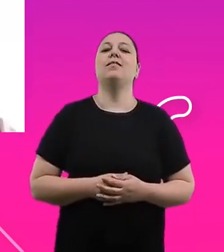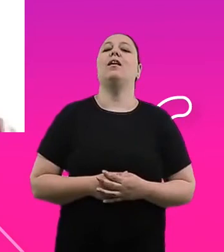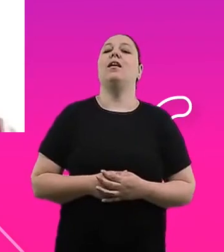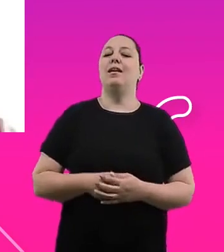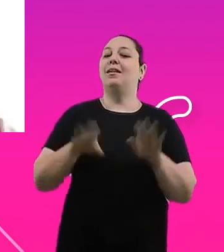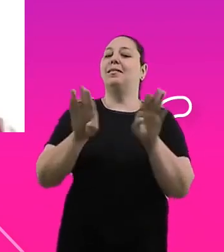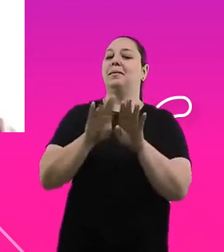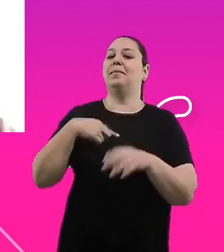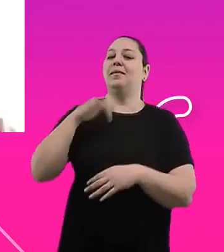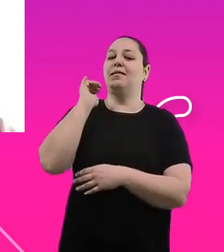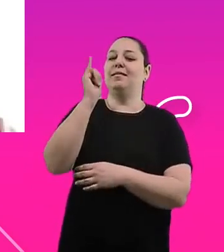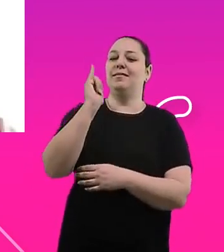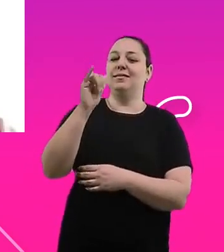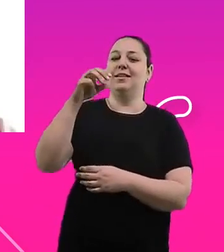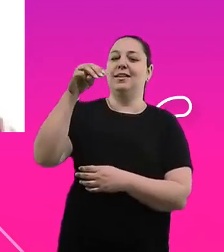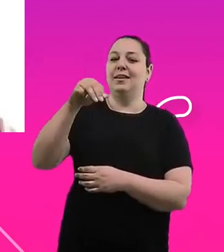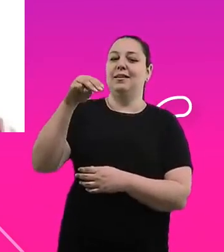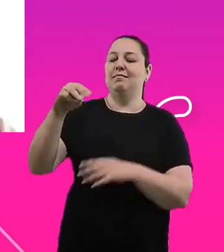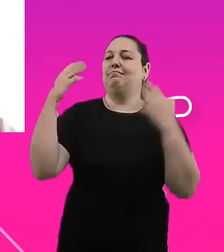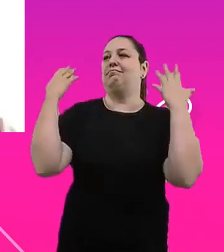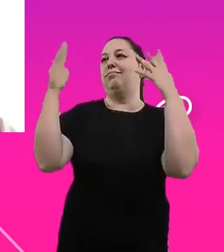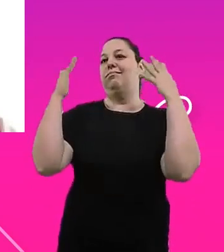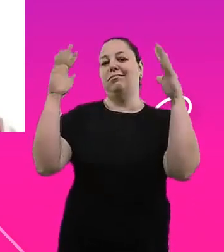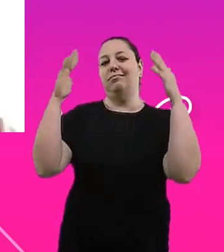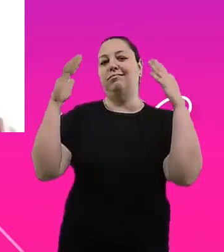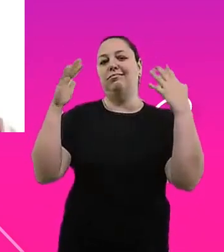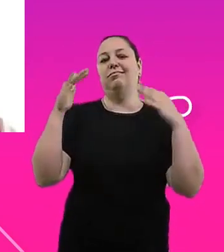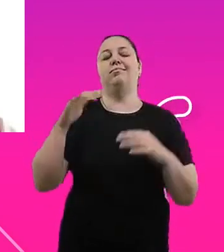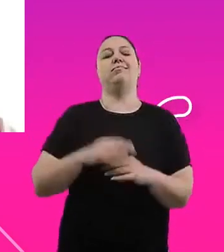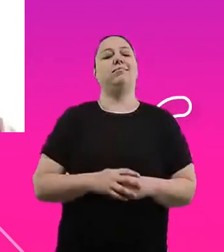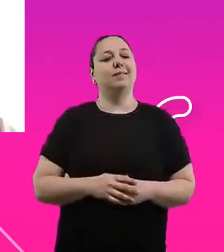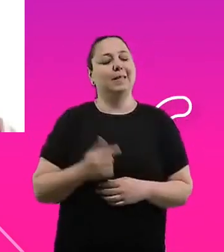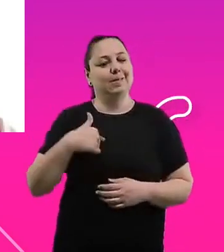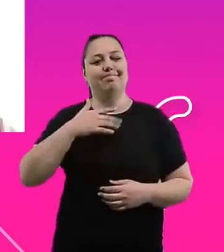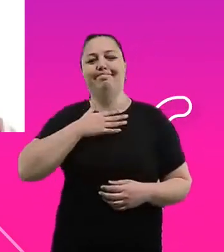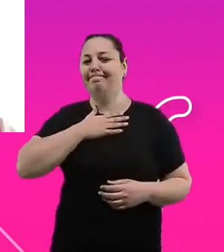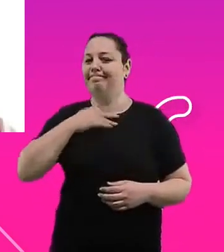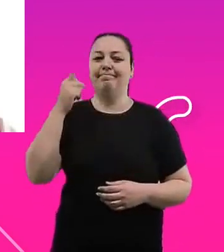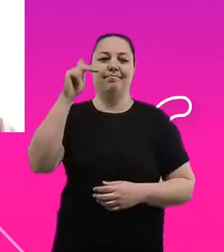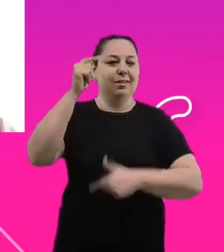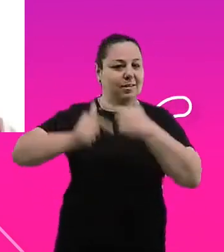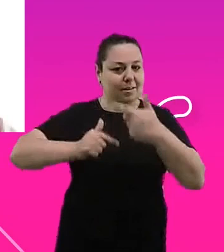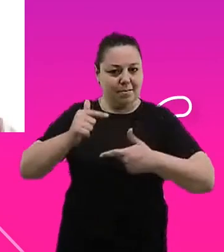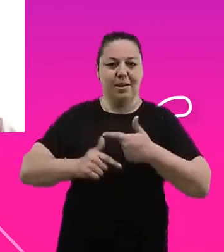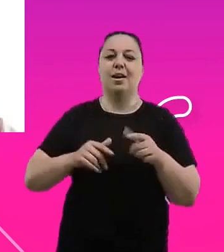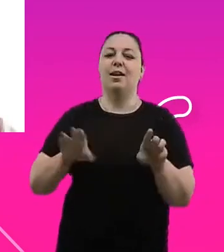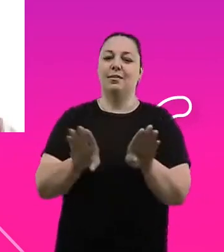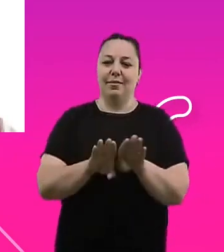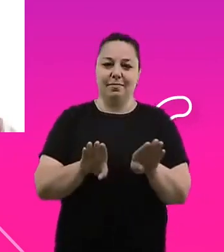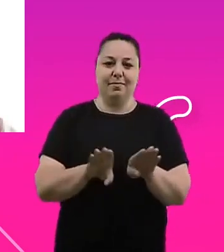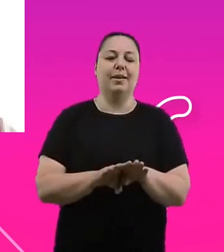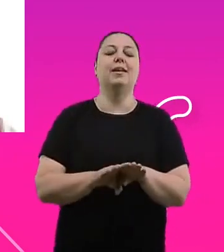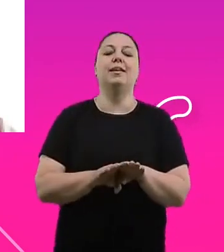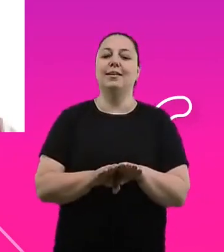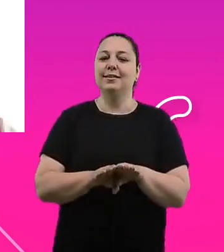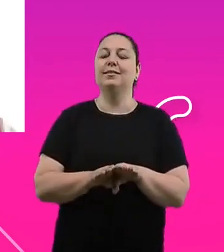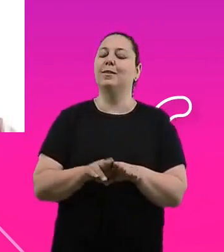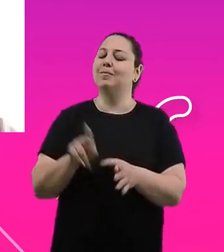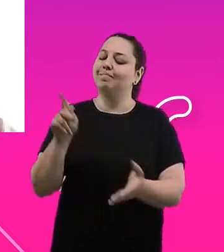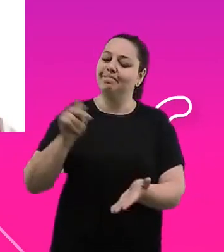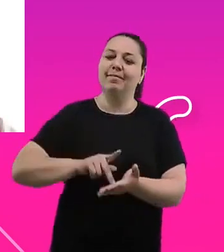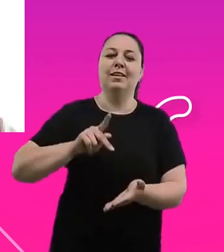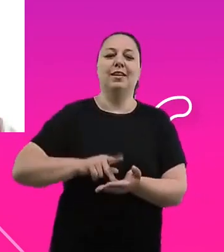que você estava envolvido nos podcasts do Amarelo, e assim, foi divisor de águas, assim, real na minha vida, sabe?